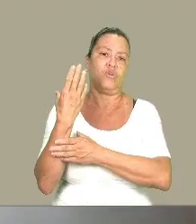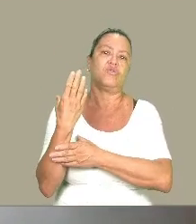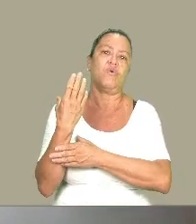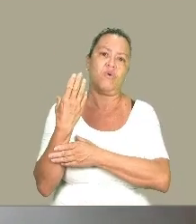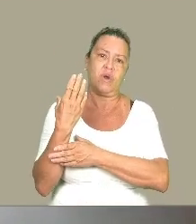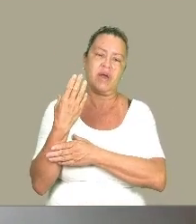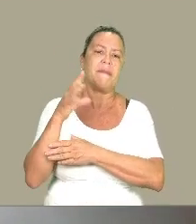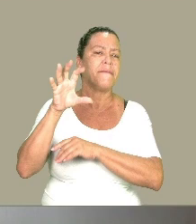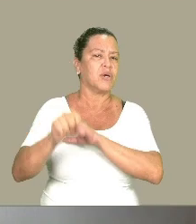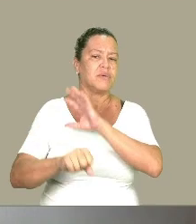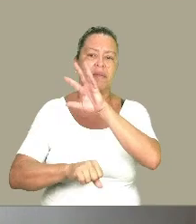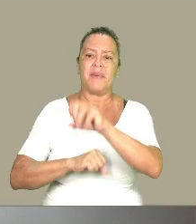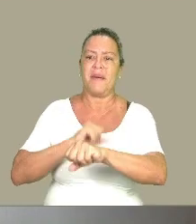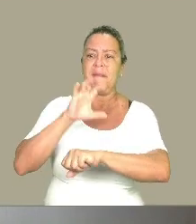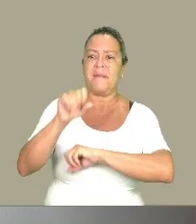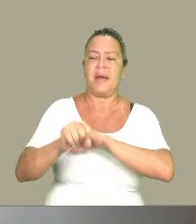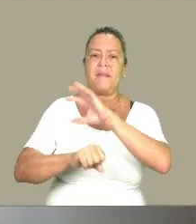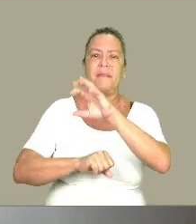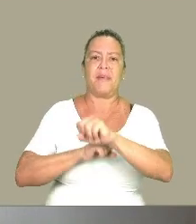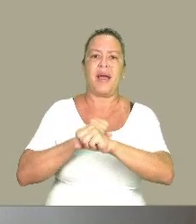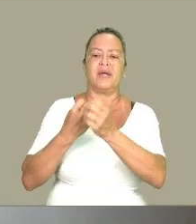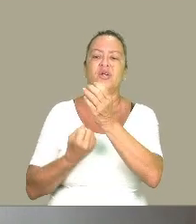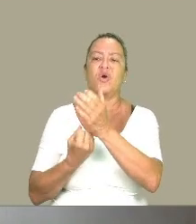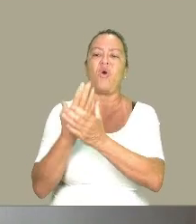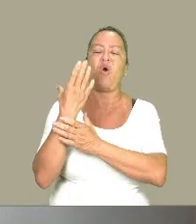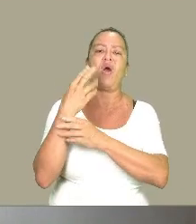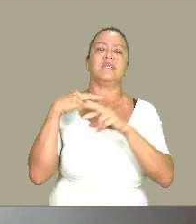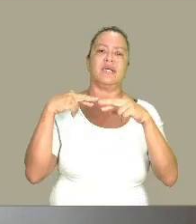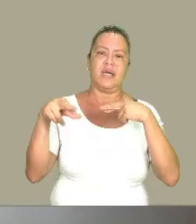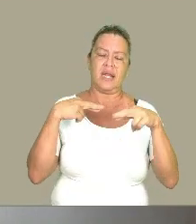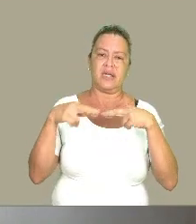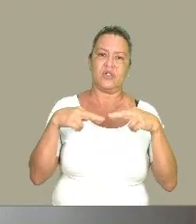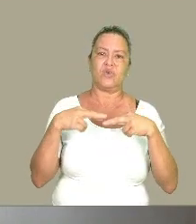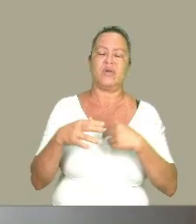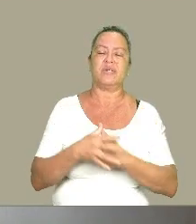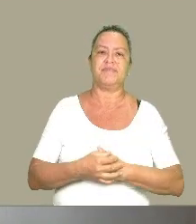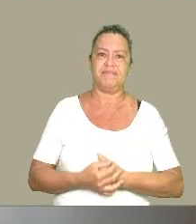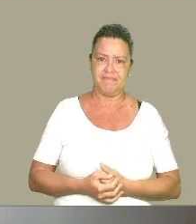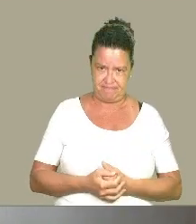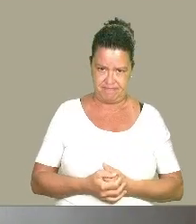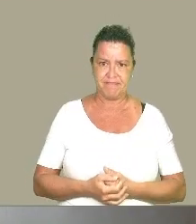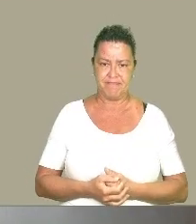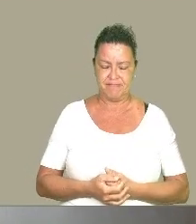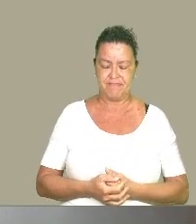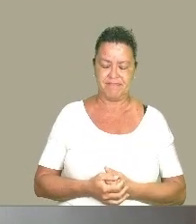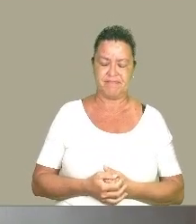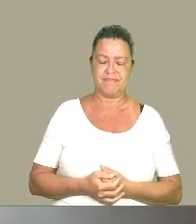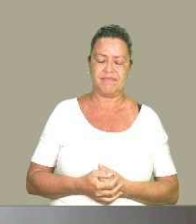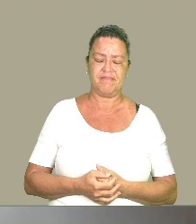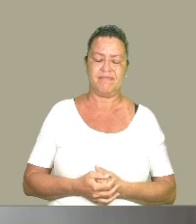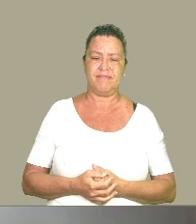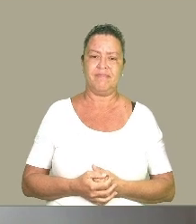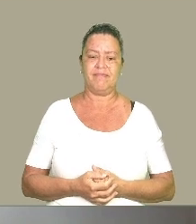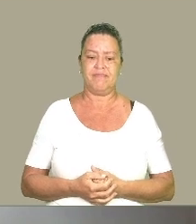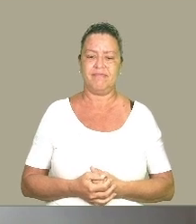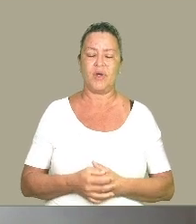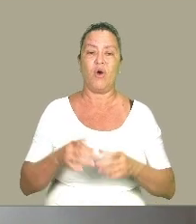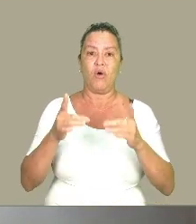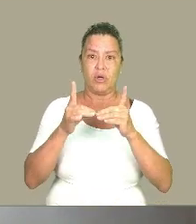precisa buscar construir essas relações. Vamos em frente. O divórcio